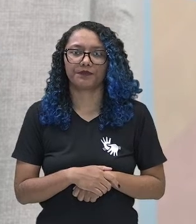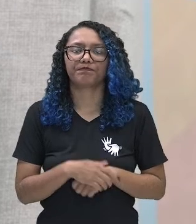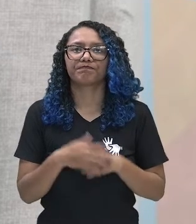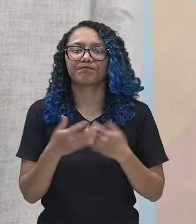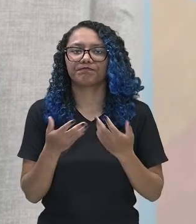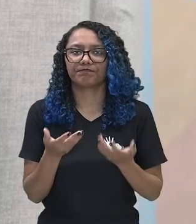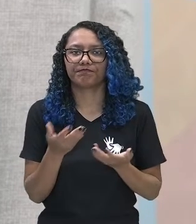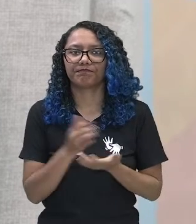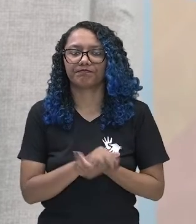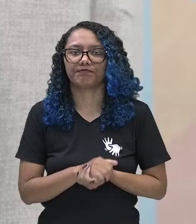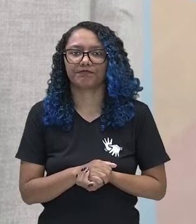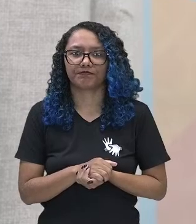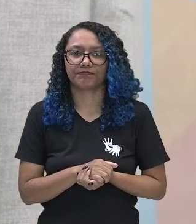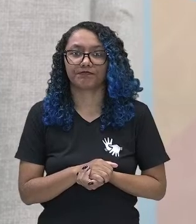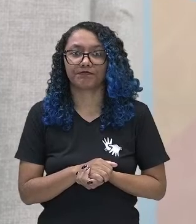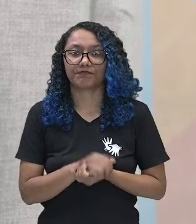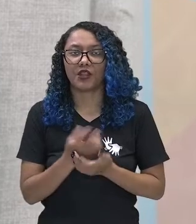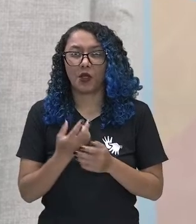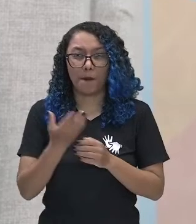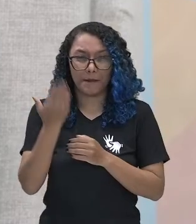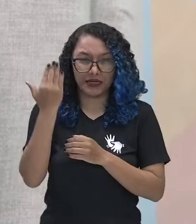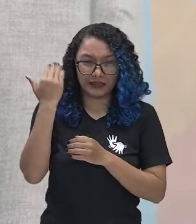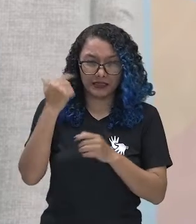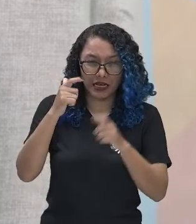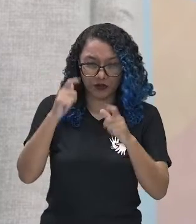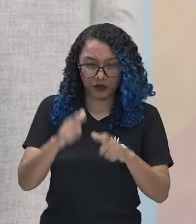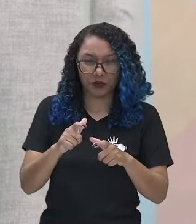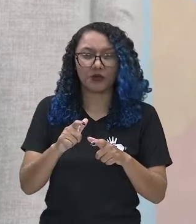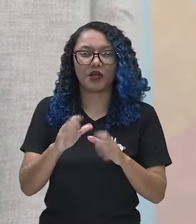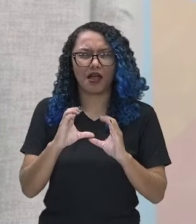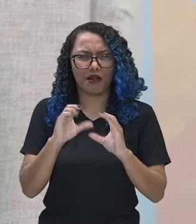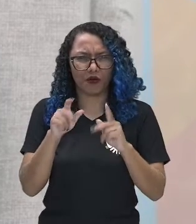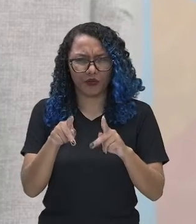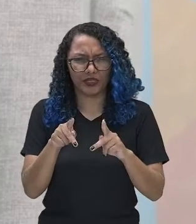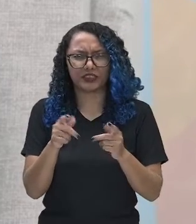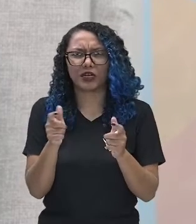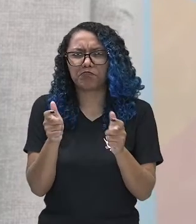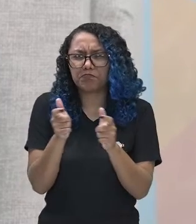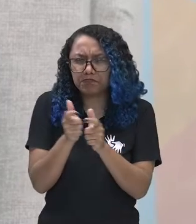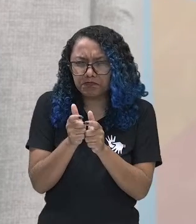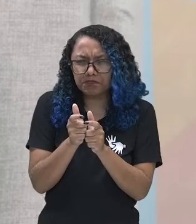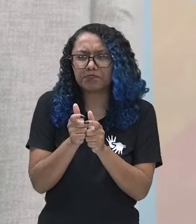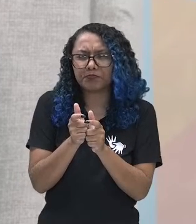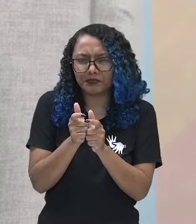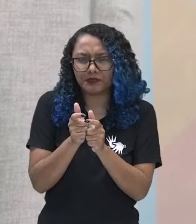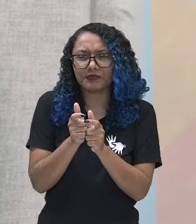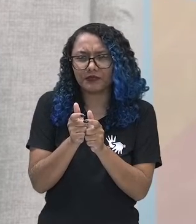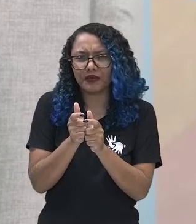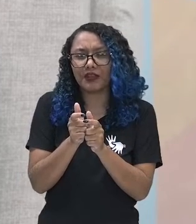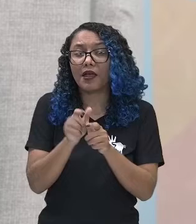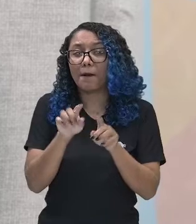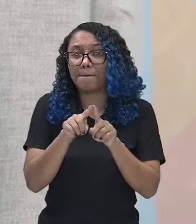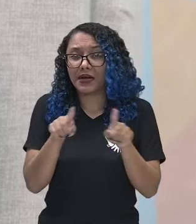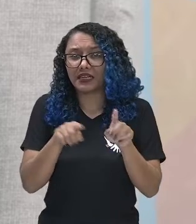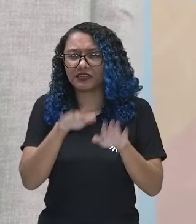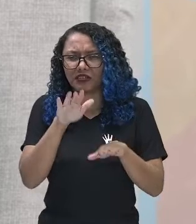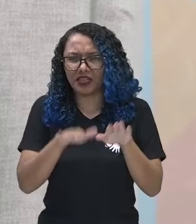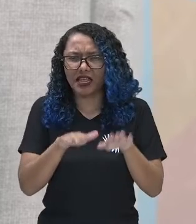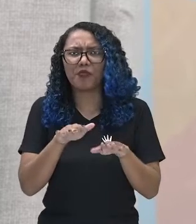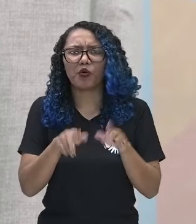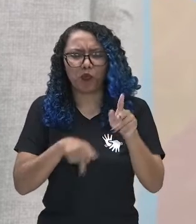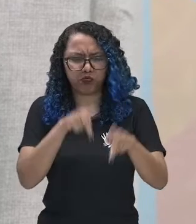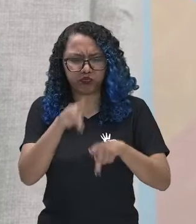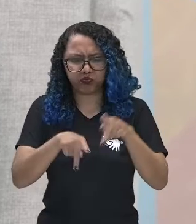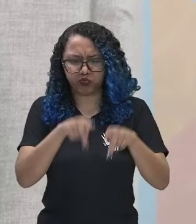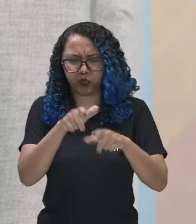Então, a Compensa, que eu lembro quando era criança, era um bairro pequeno, apesar de eu lembrar que ele sempre foi muito